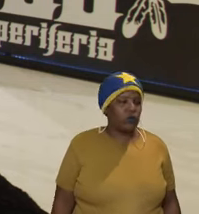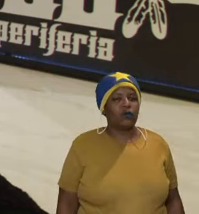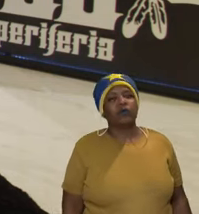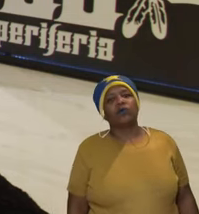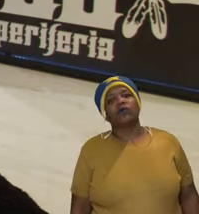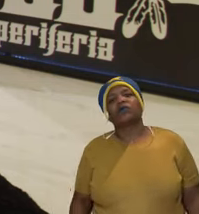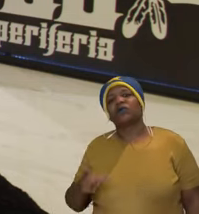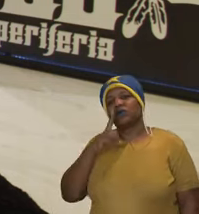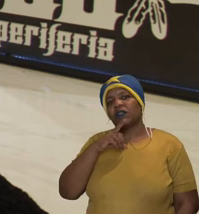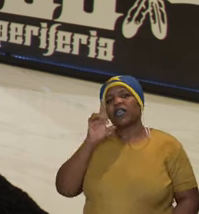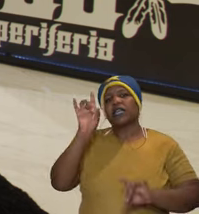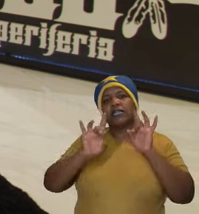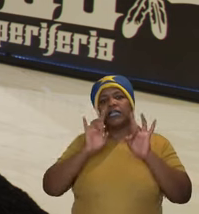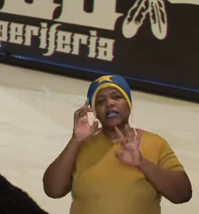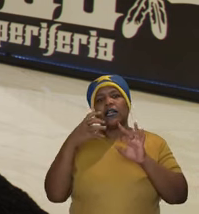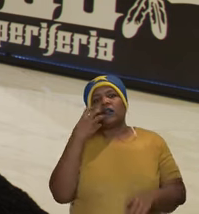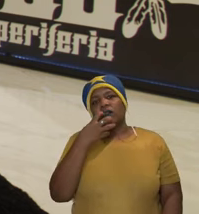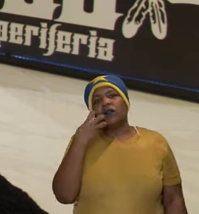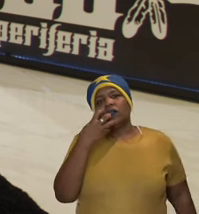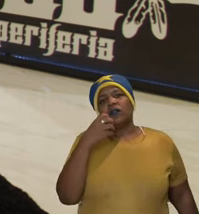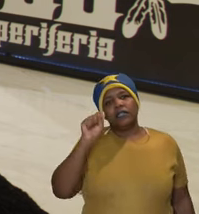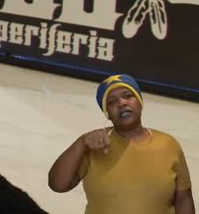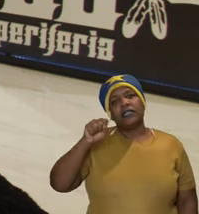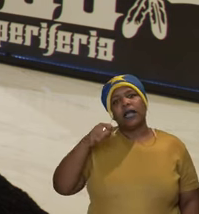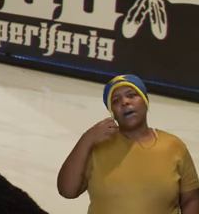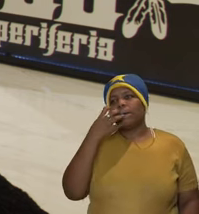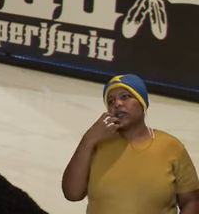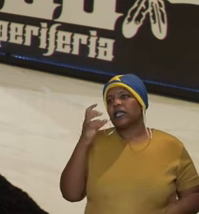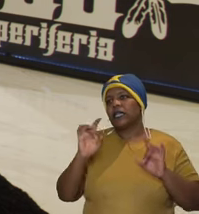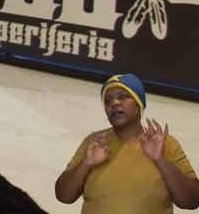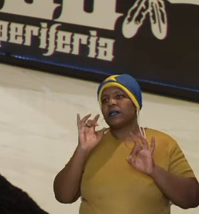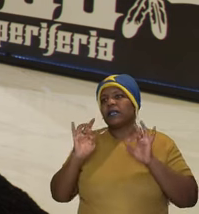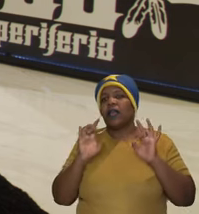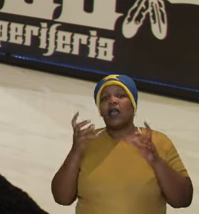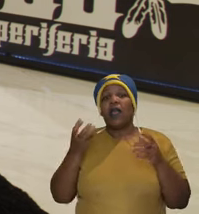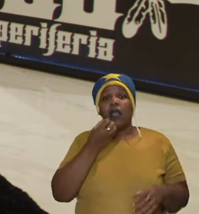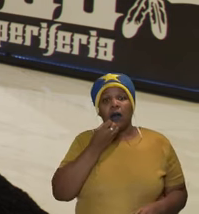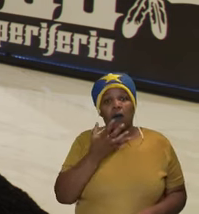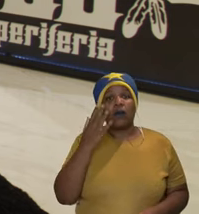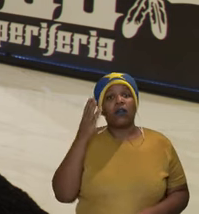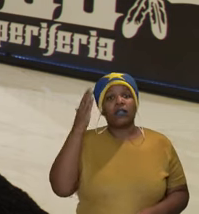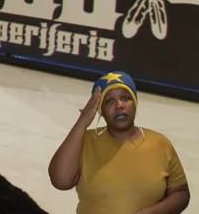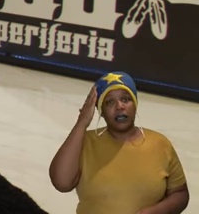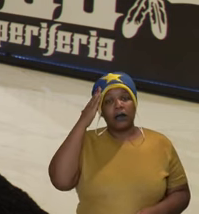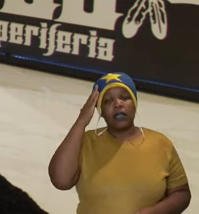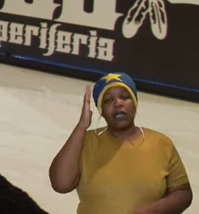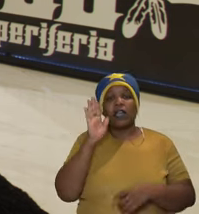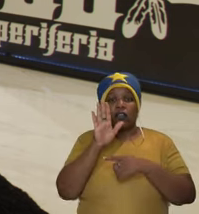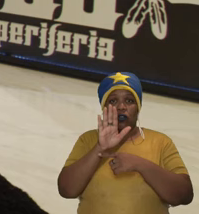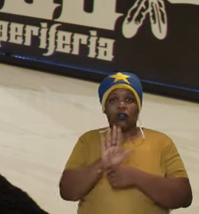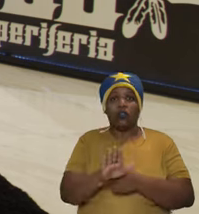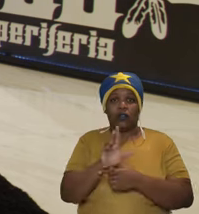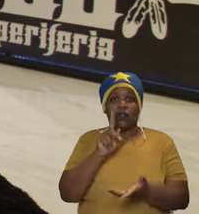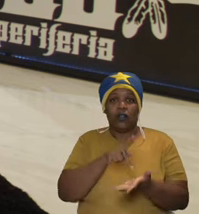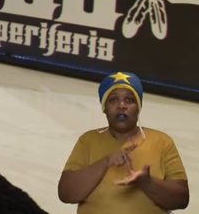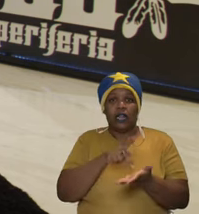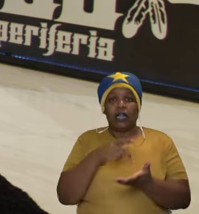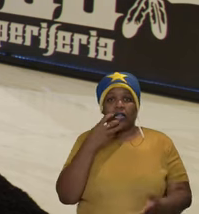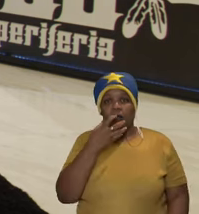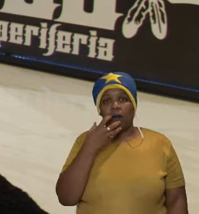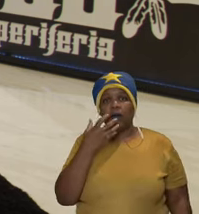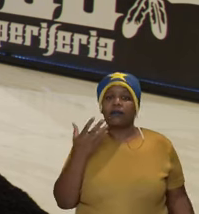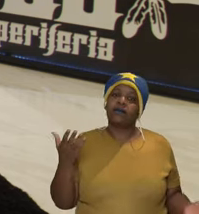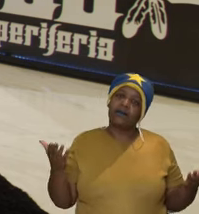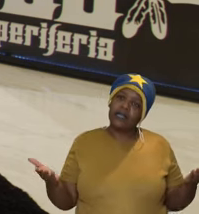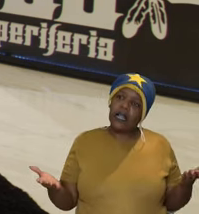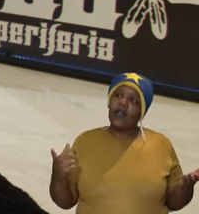especial cantar esse som. Muito, muito especial. E é muito bom saber também que ajudou muita gente, né, mano? É. E assim, mano?